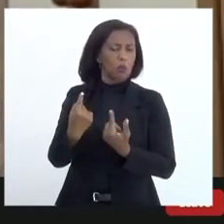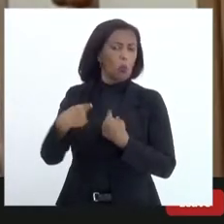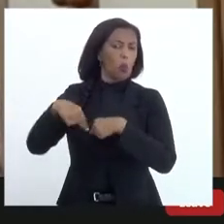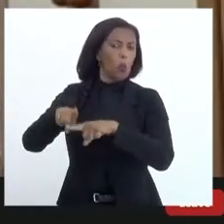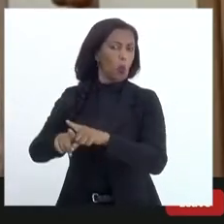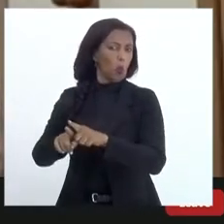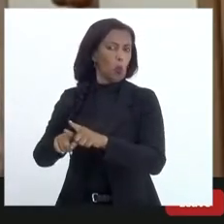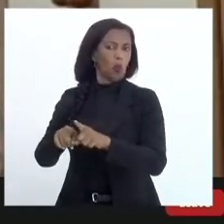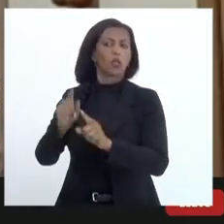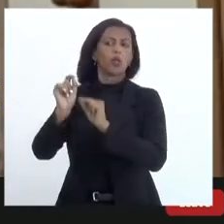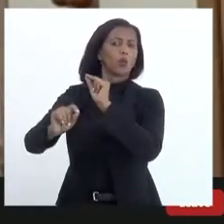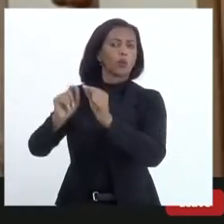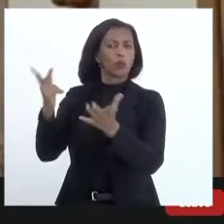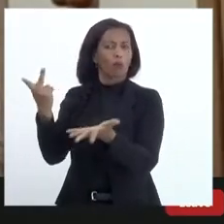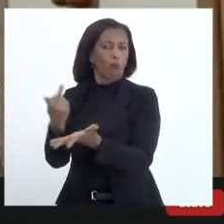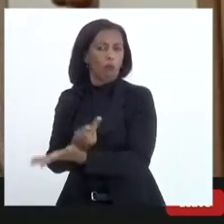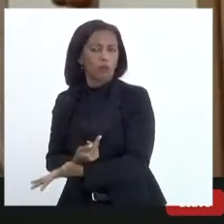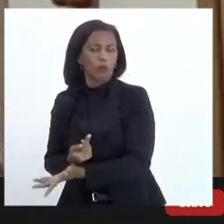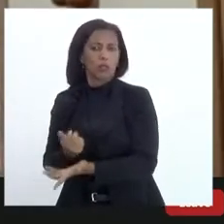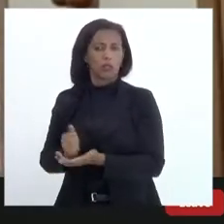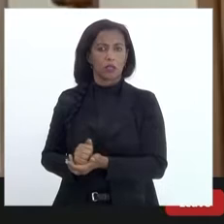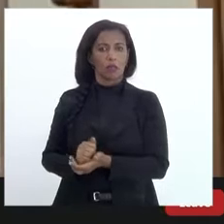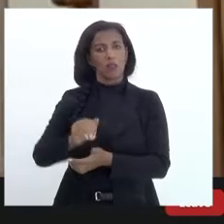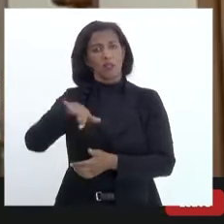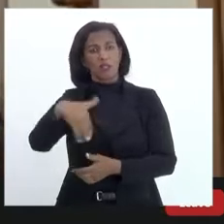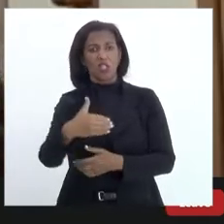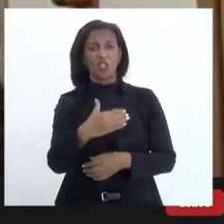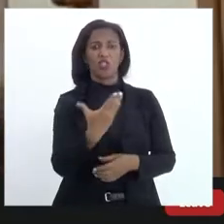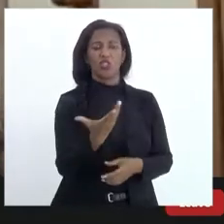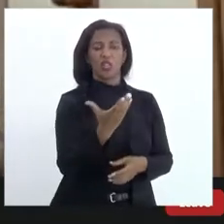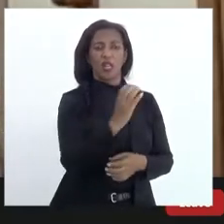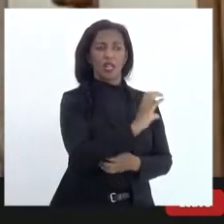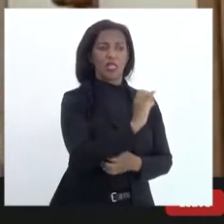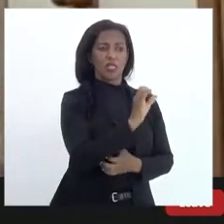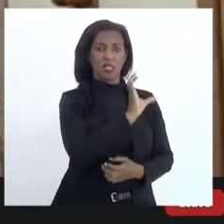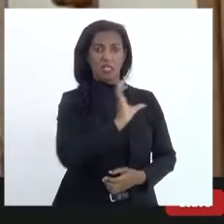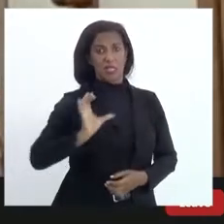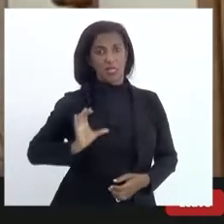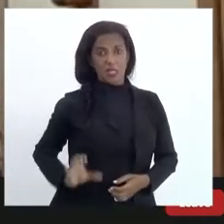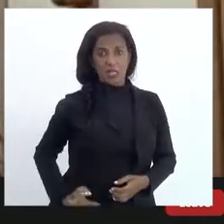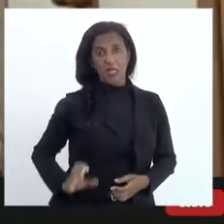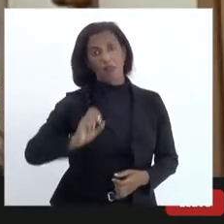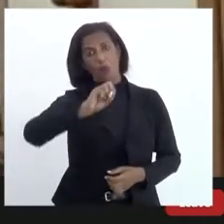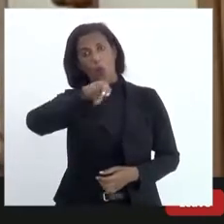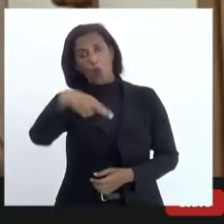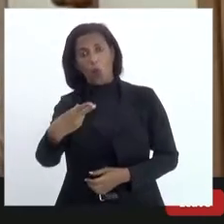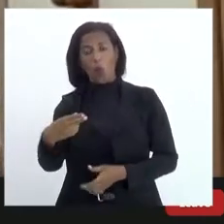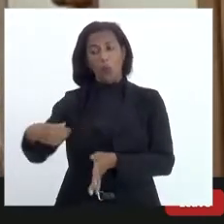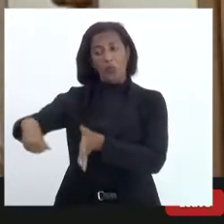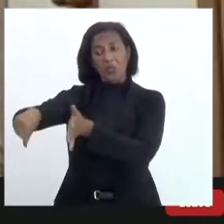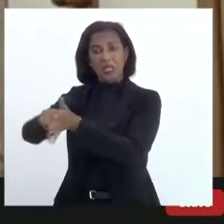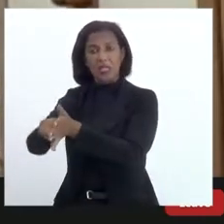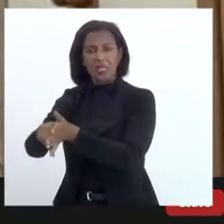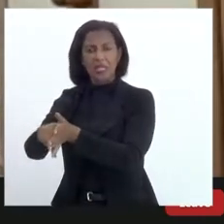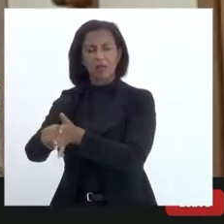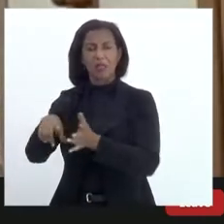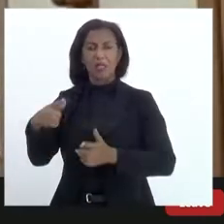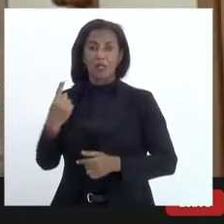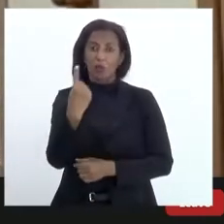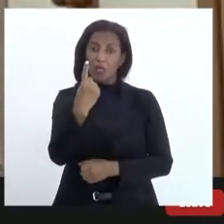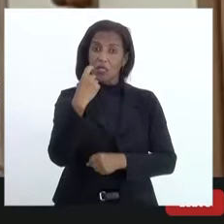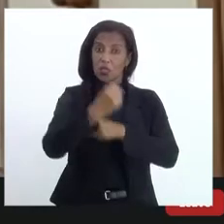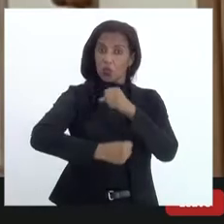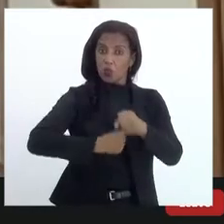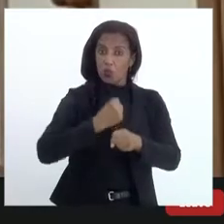o dano, né? Enfim, seja na seara civil, seja na seara criminal. Então, assim, eu, nesse 1 ano, eu posso